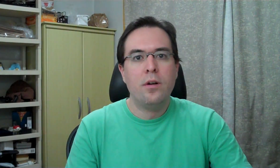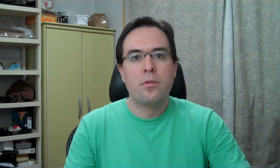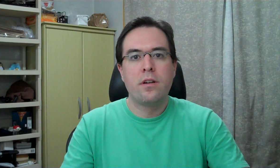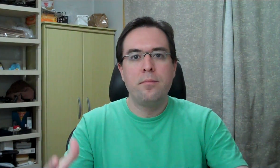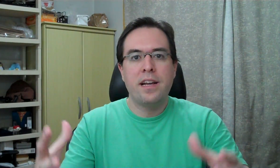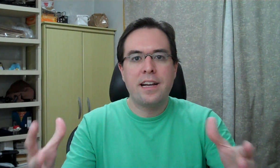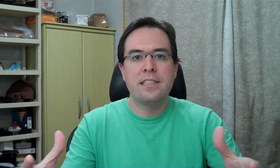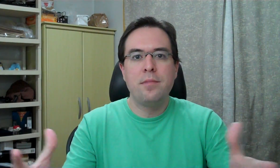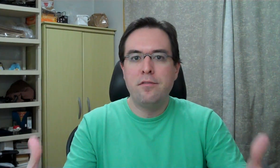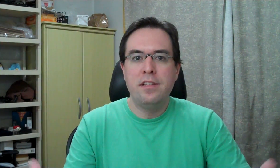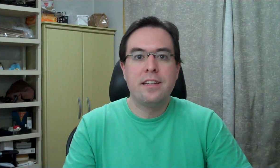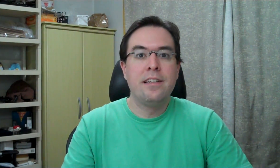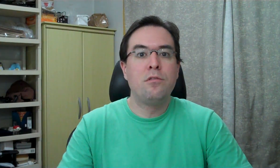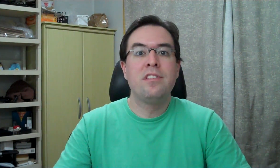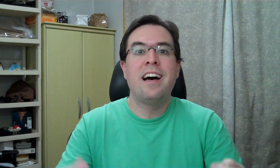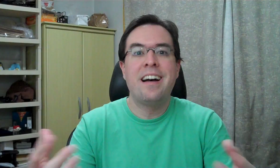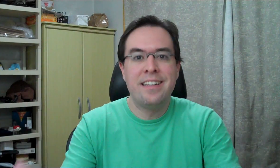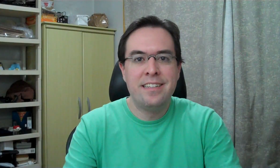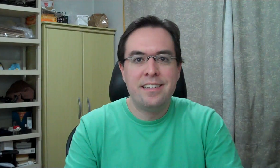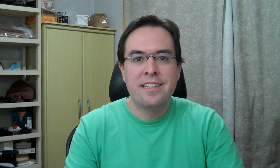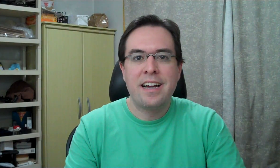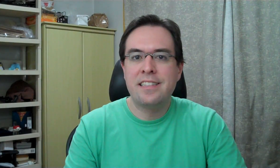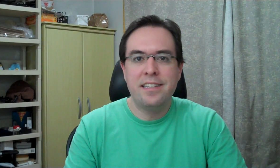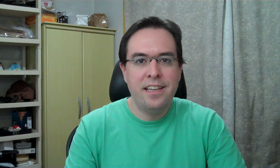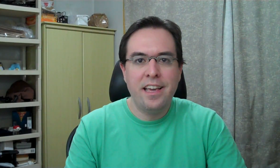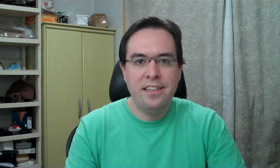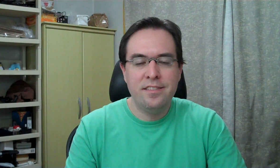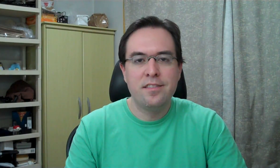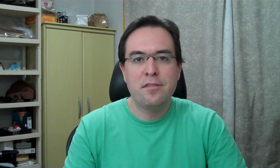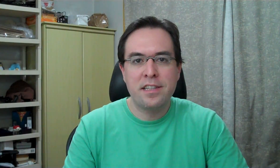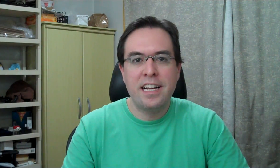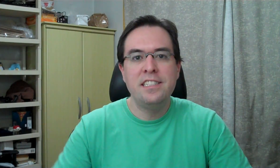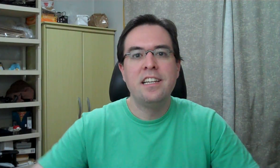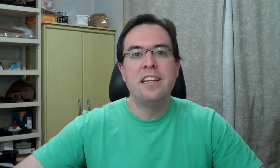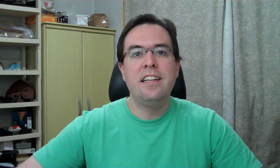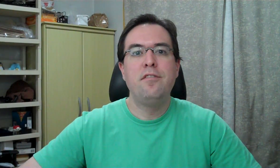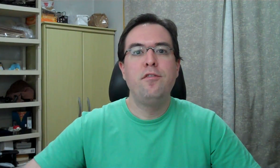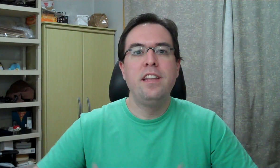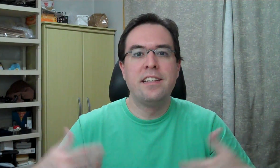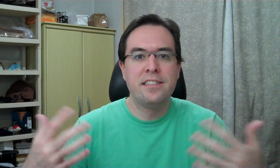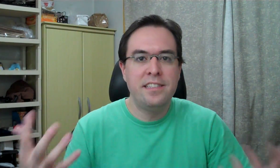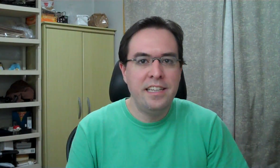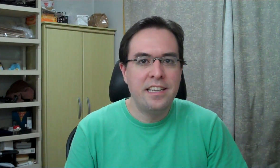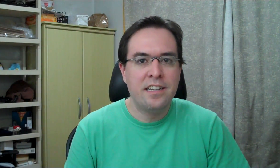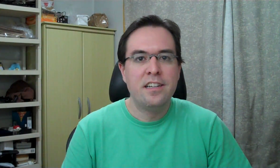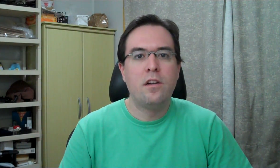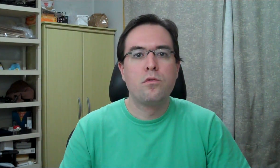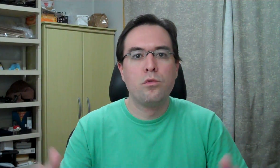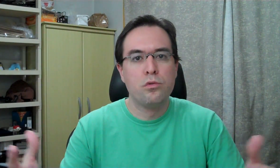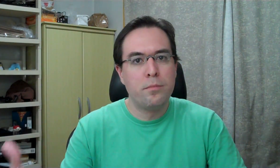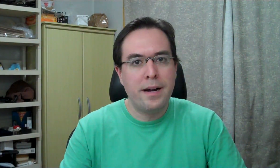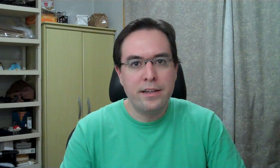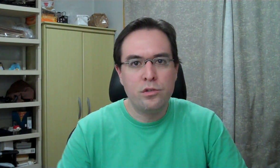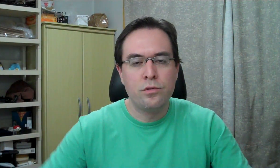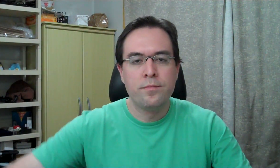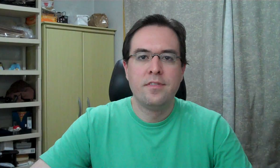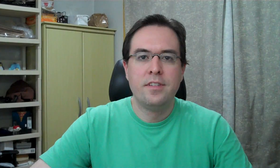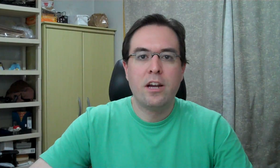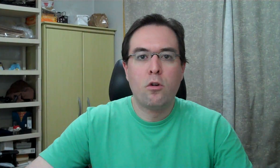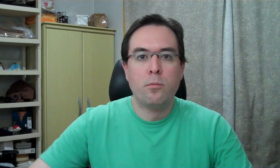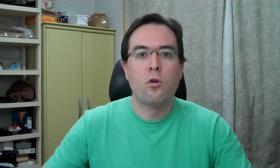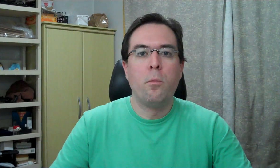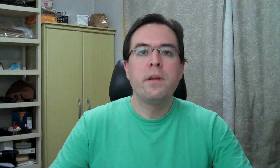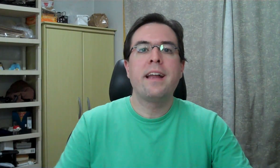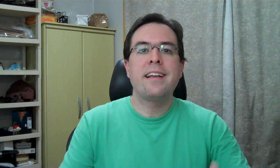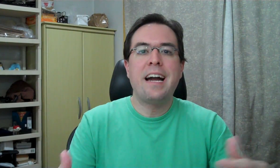o programa Minha Casa Minha Vida não dá casa a ninguém. Na verdade, ele financia a um custo baixo.